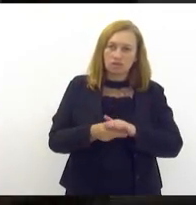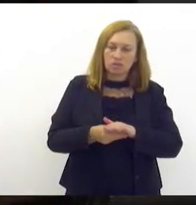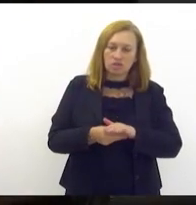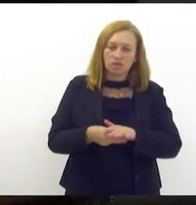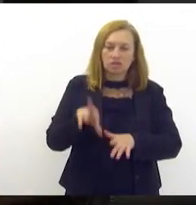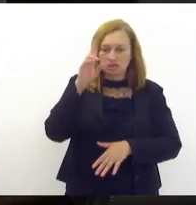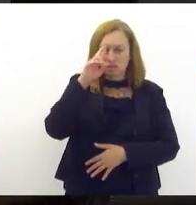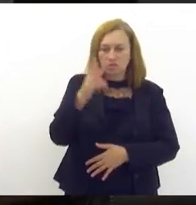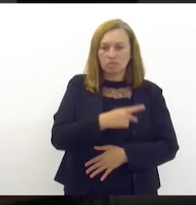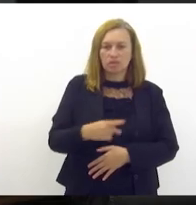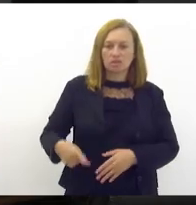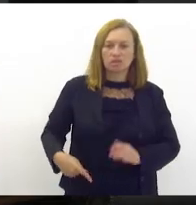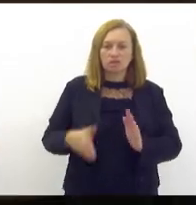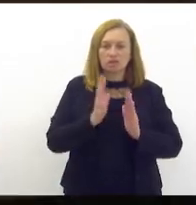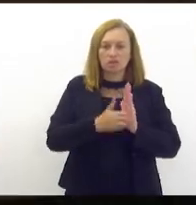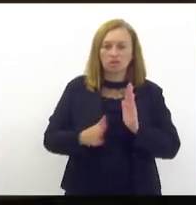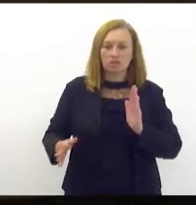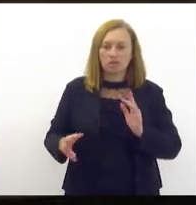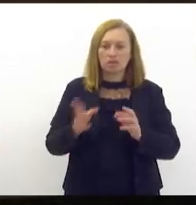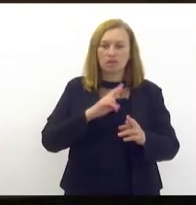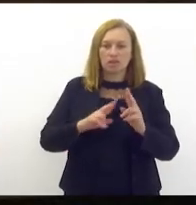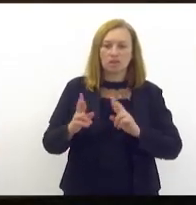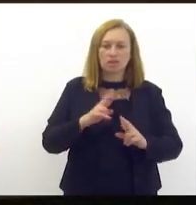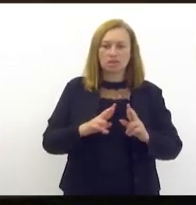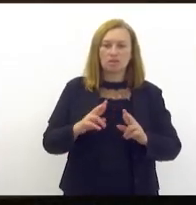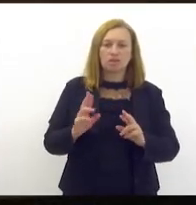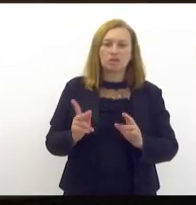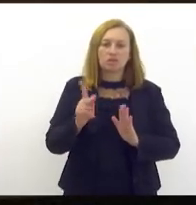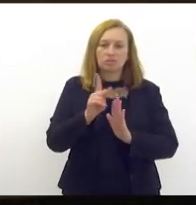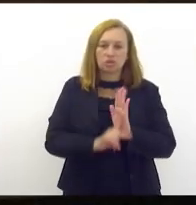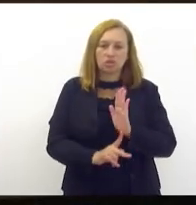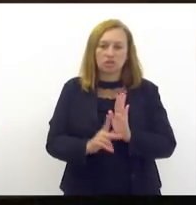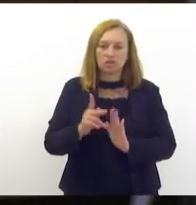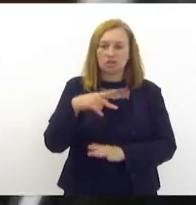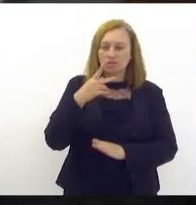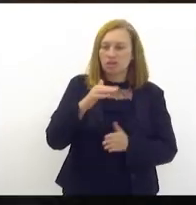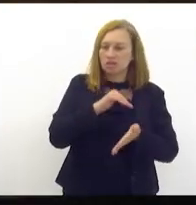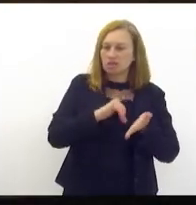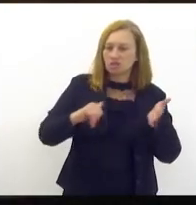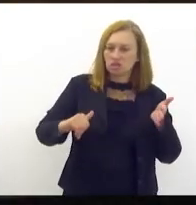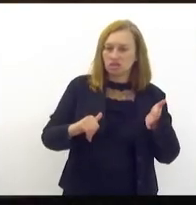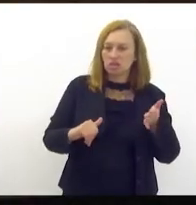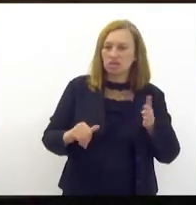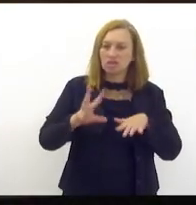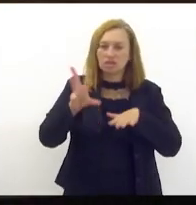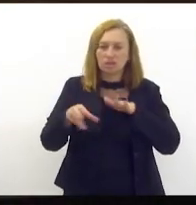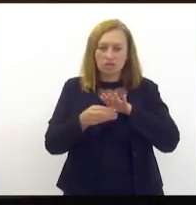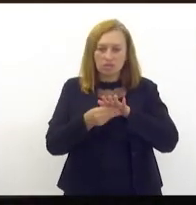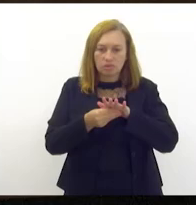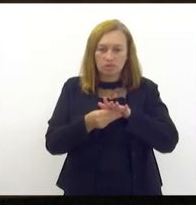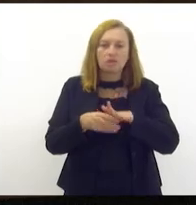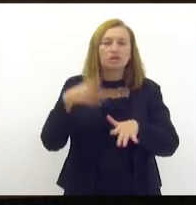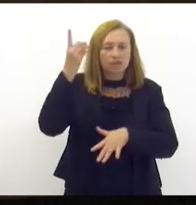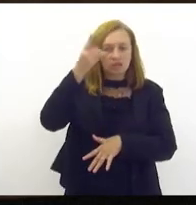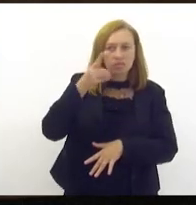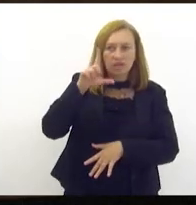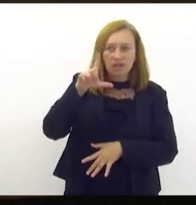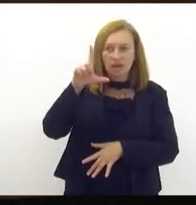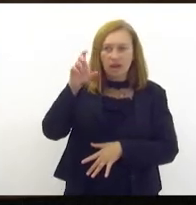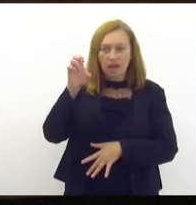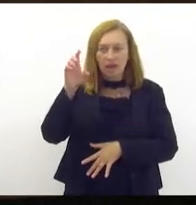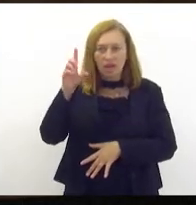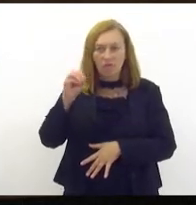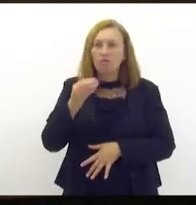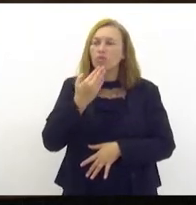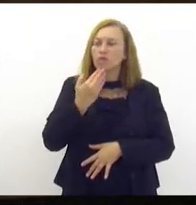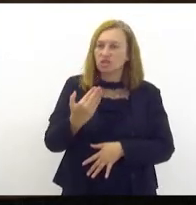Senhor presidente, a questão de ordem em relação a esse projeto que Vossa Excelência está mencionando, a retirada de emendas por parte do deputado Léo Vieira, eu